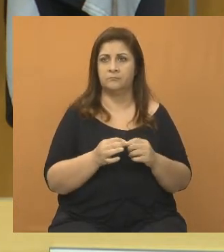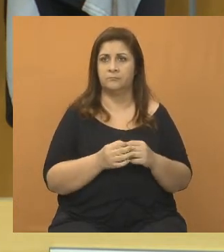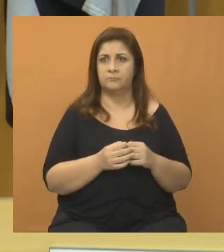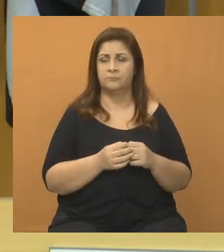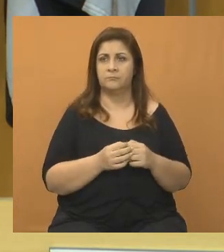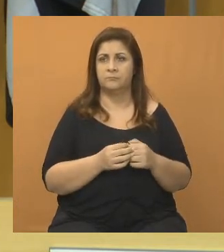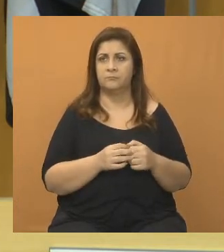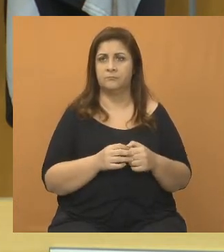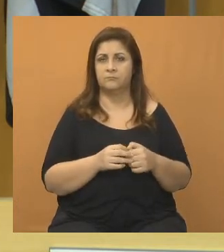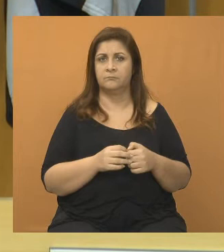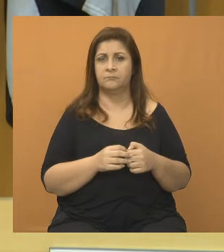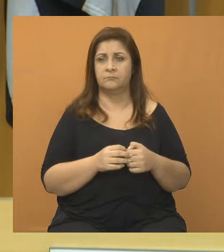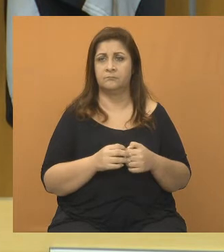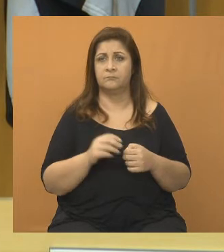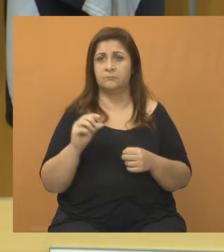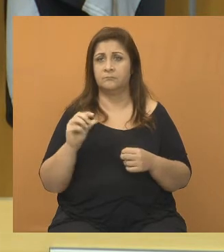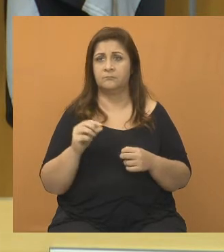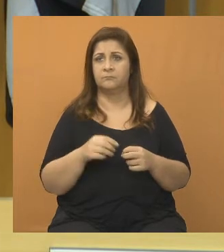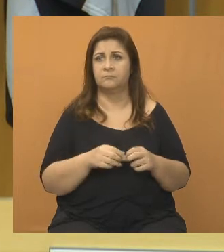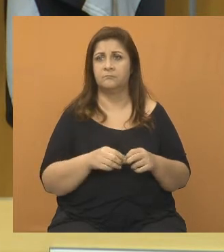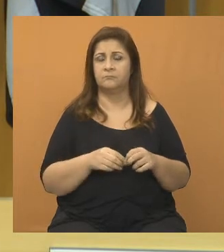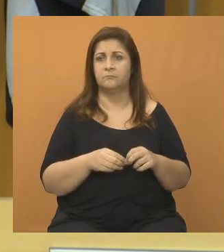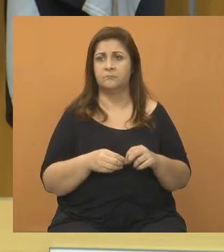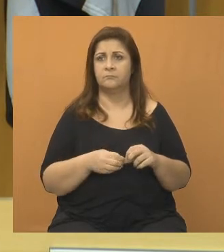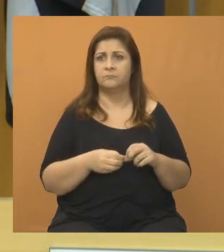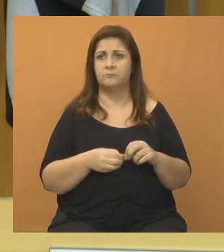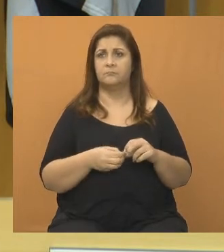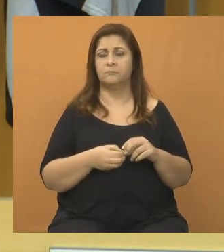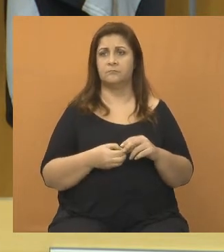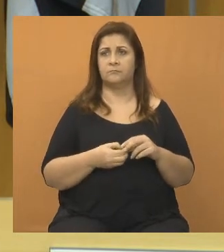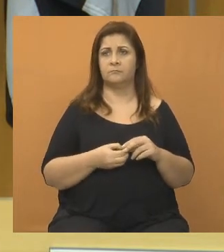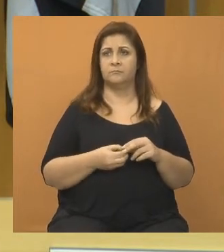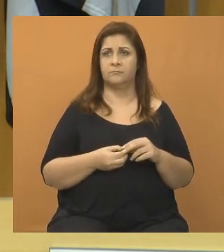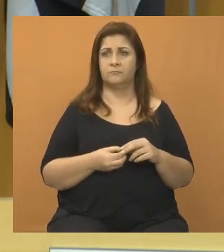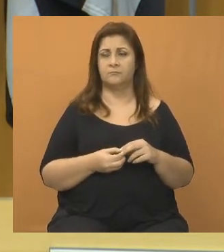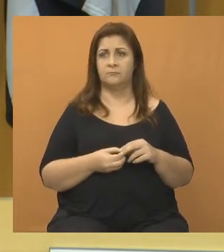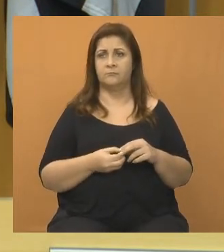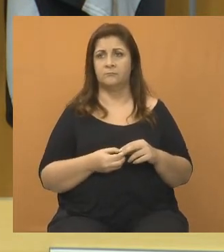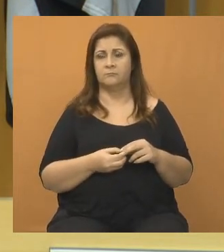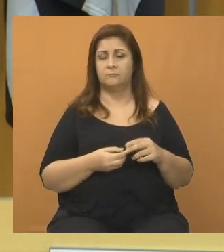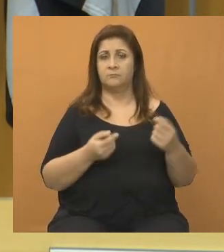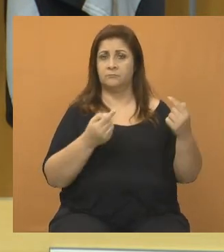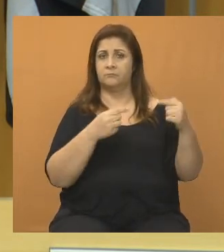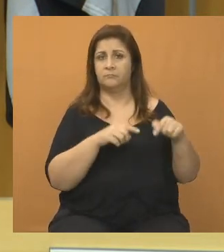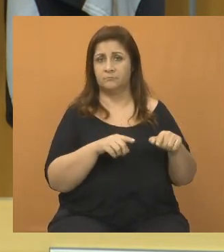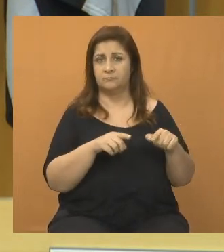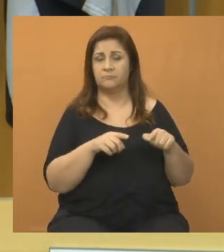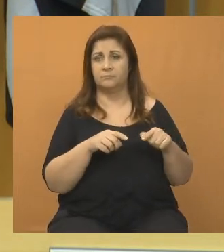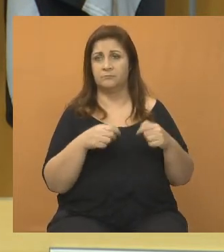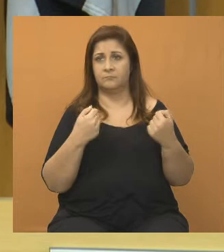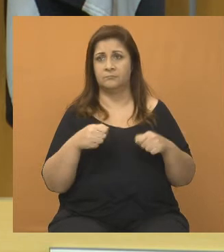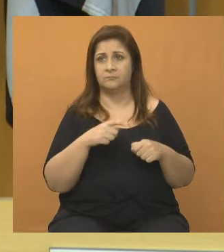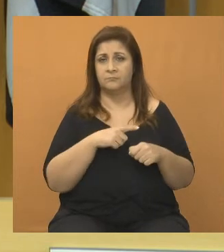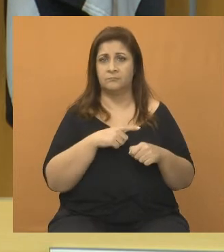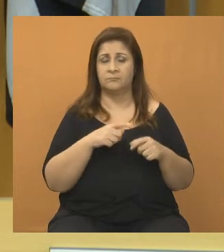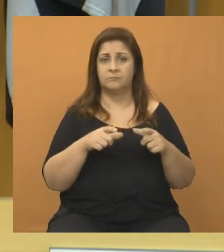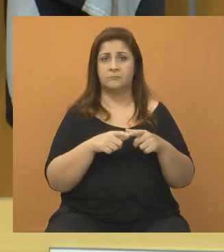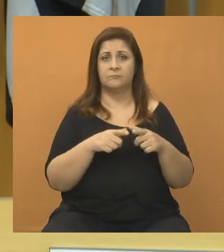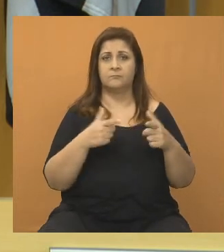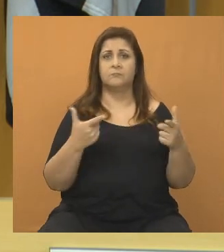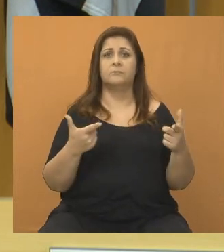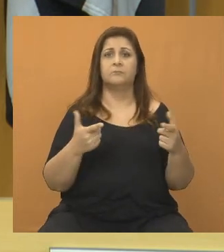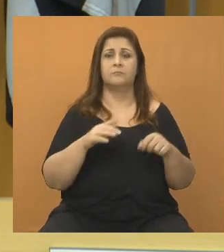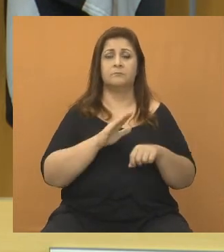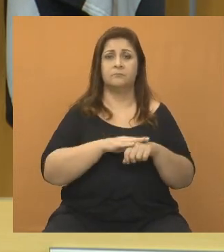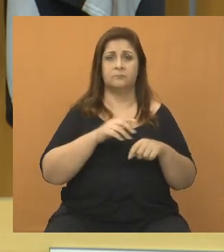o global desse contrato. Então, ao contrário, eu acredito que tem que ter, sim, expansão de praças